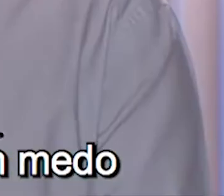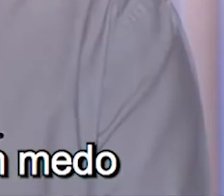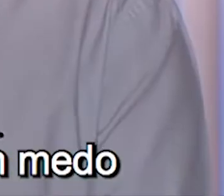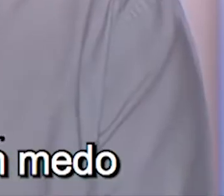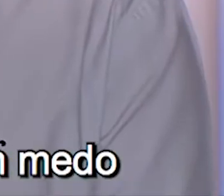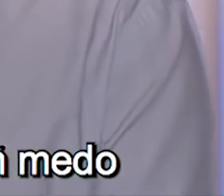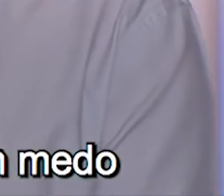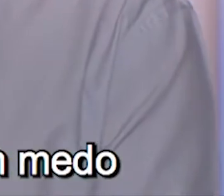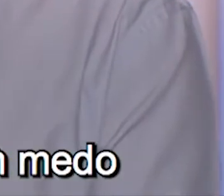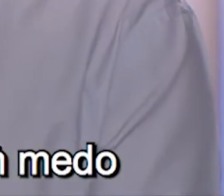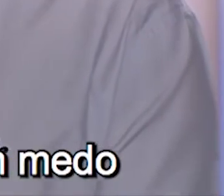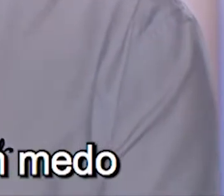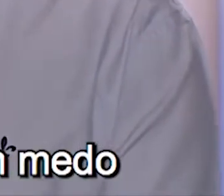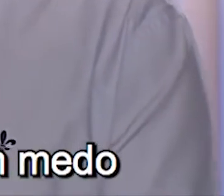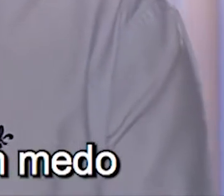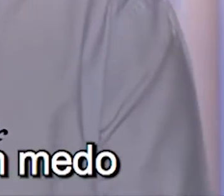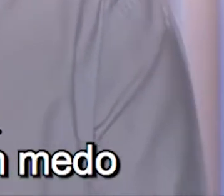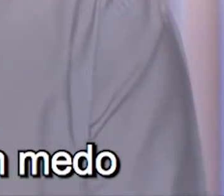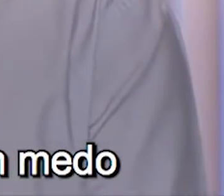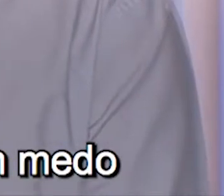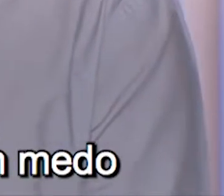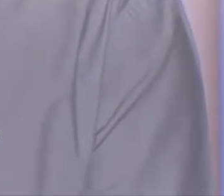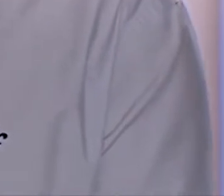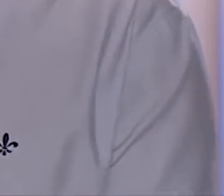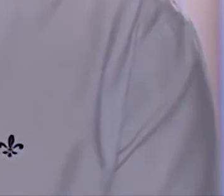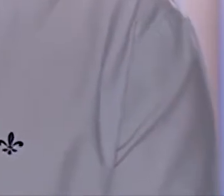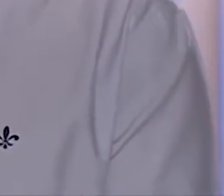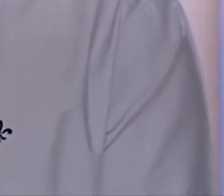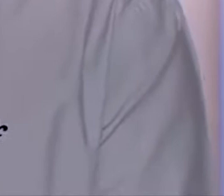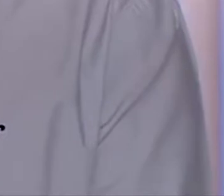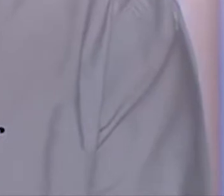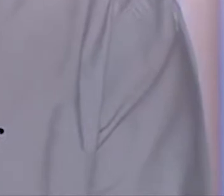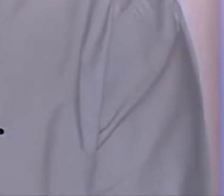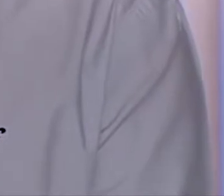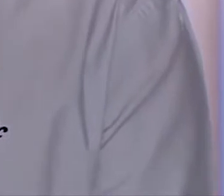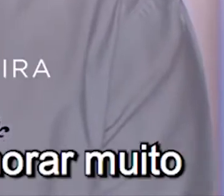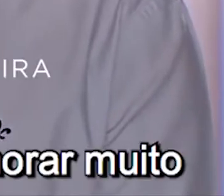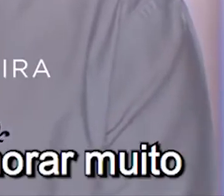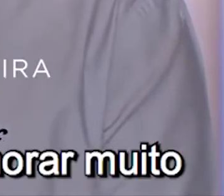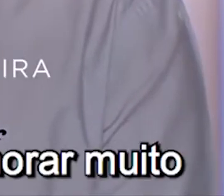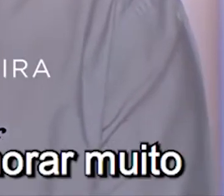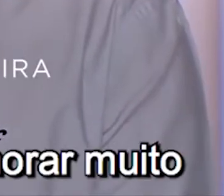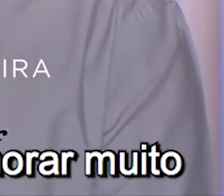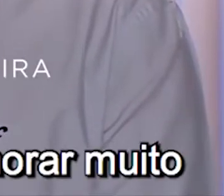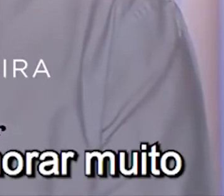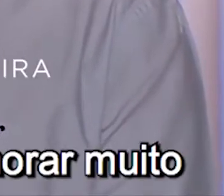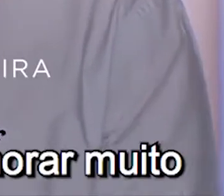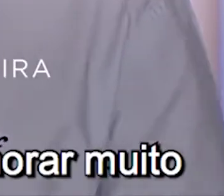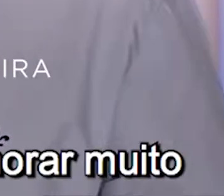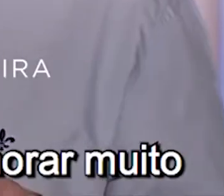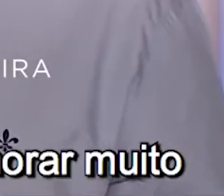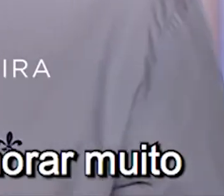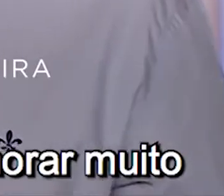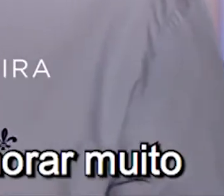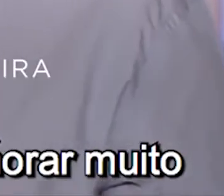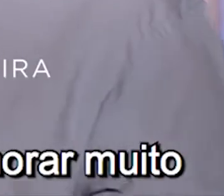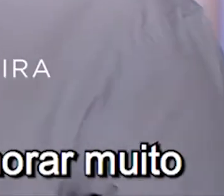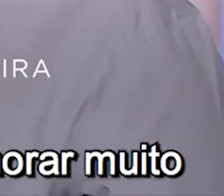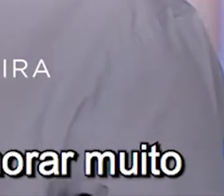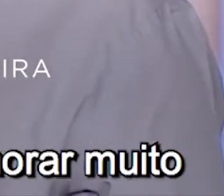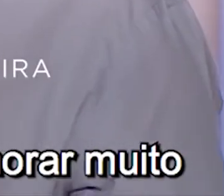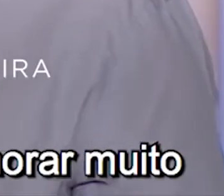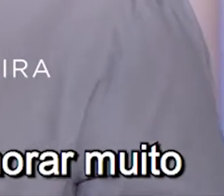Não há nenhum motivo para os pais terem medo de vacinar suas crianças. Pelo contrário, eu acho que eles têm que